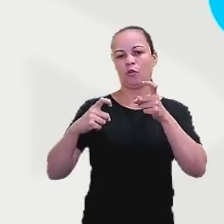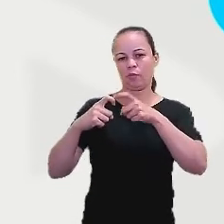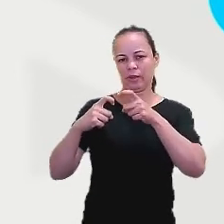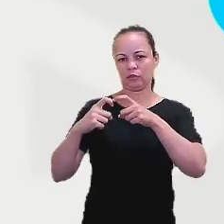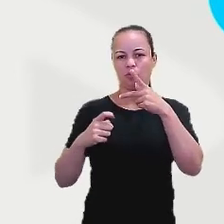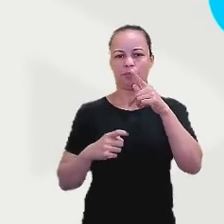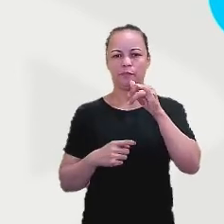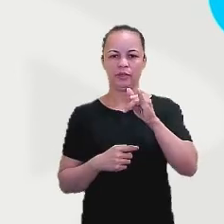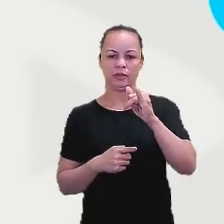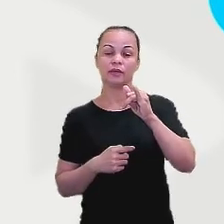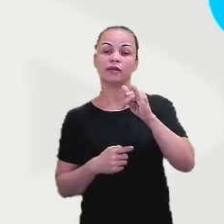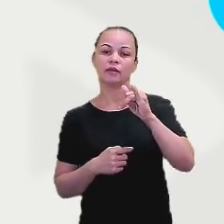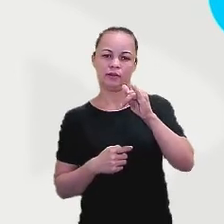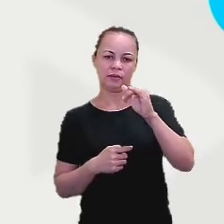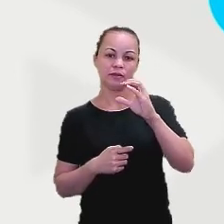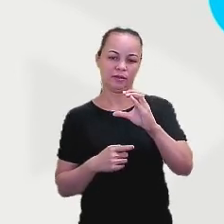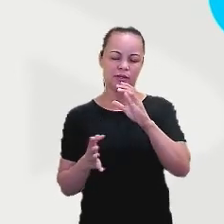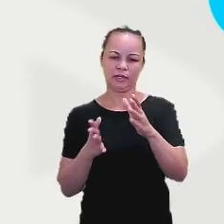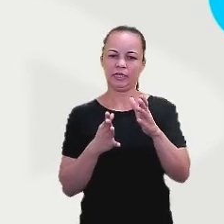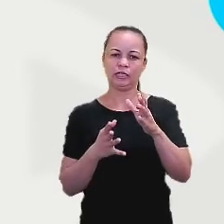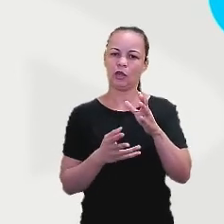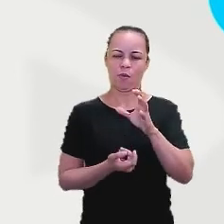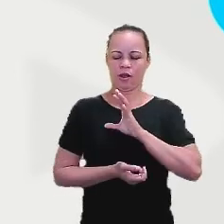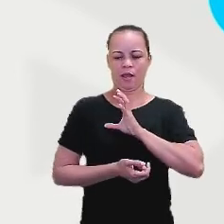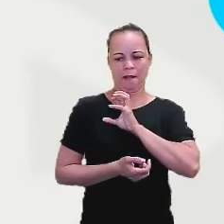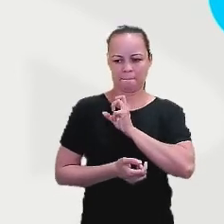não parecia ser muito amável.